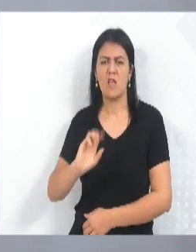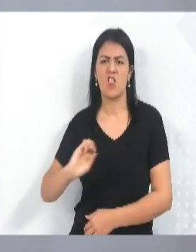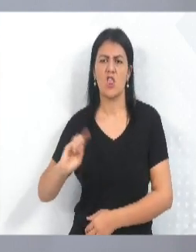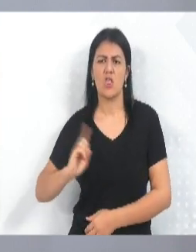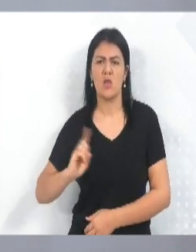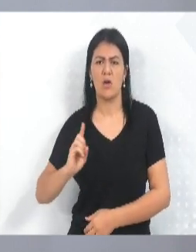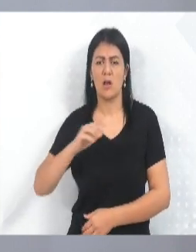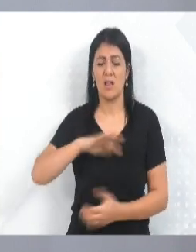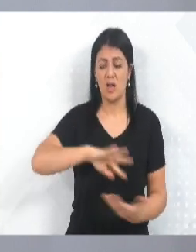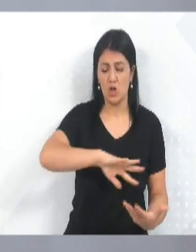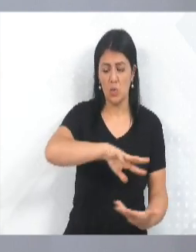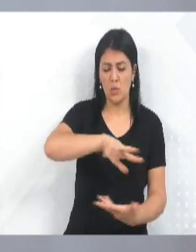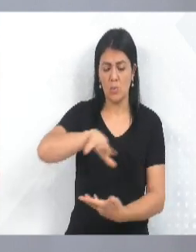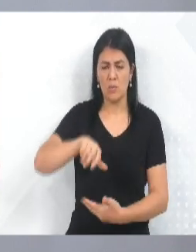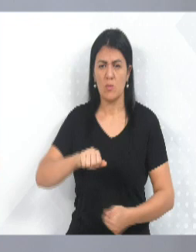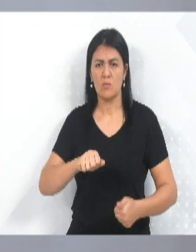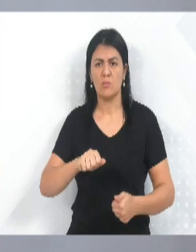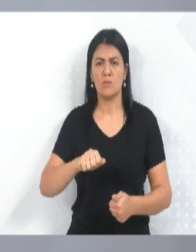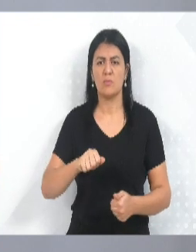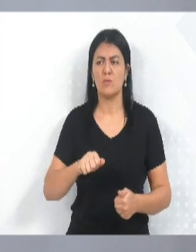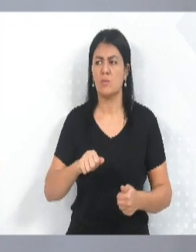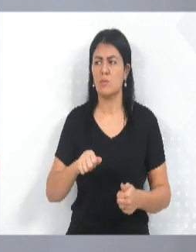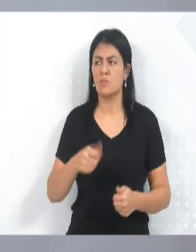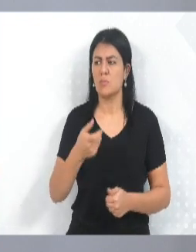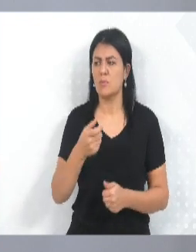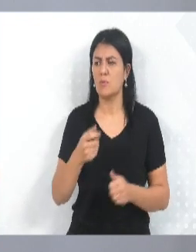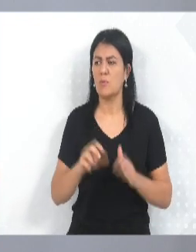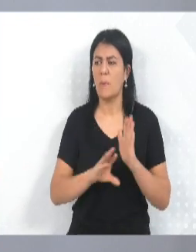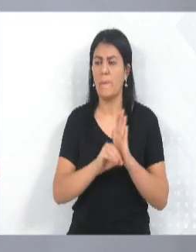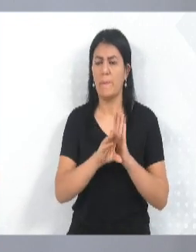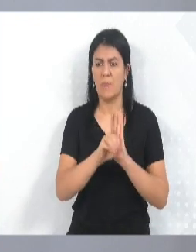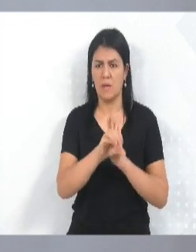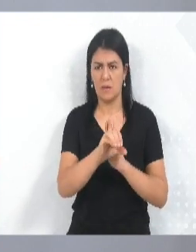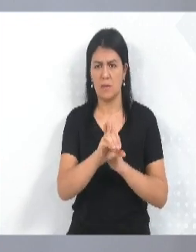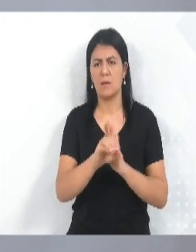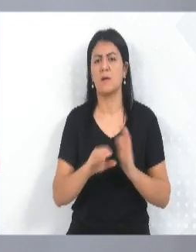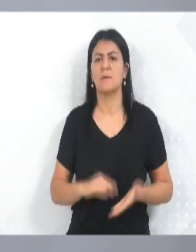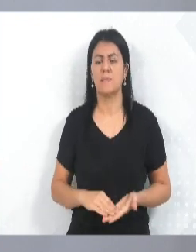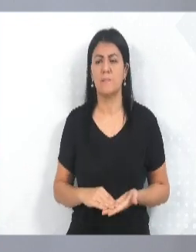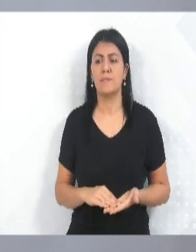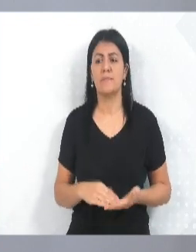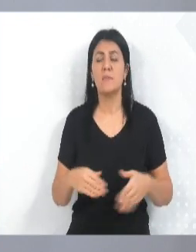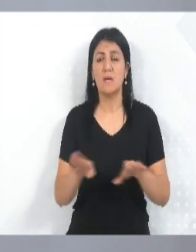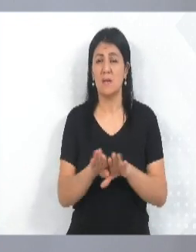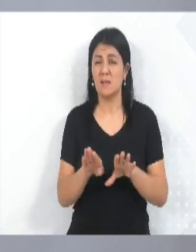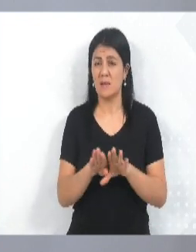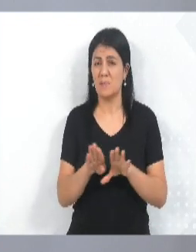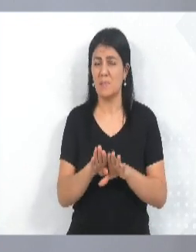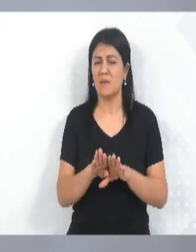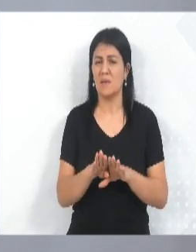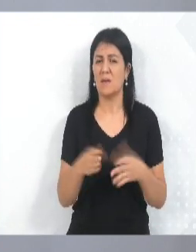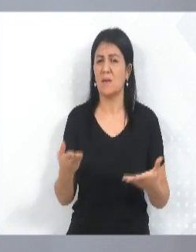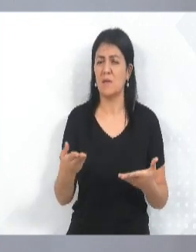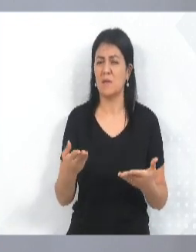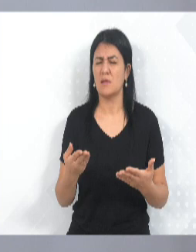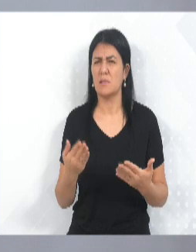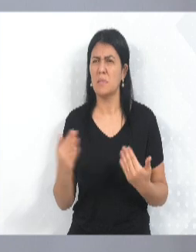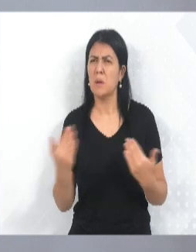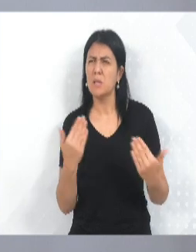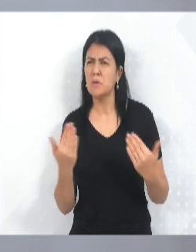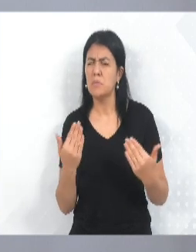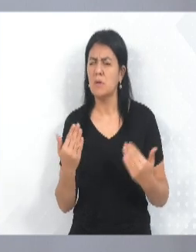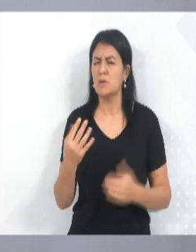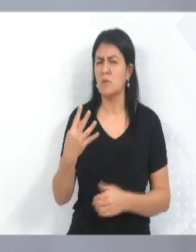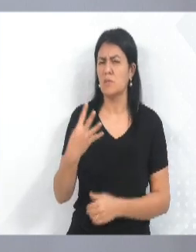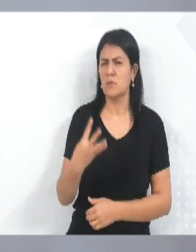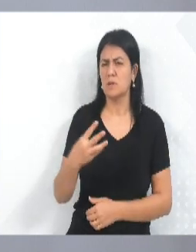resistência bacteriana vamos perder em produtividade mais ou menos uma coisa em 133